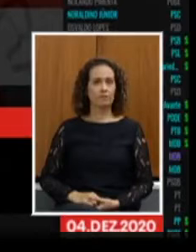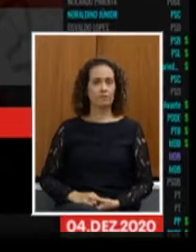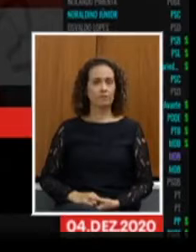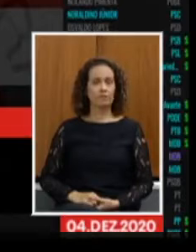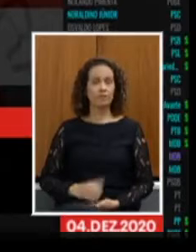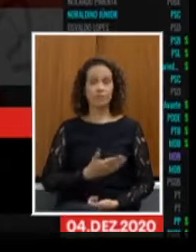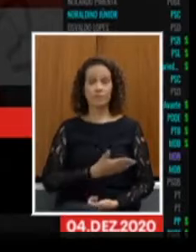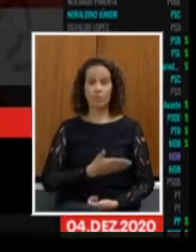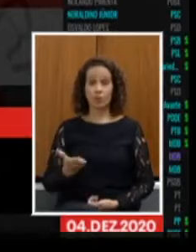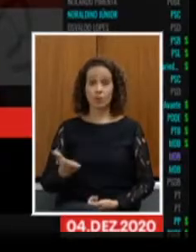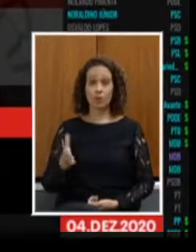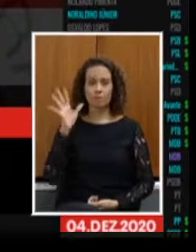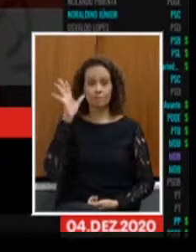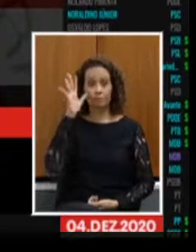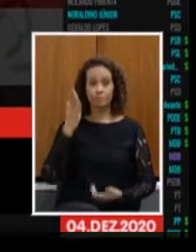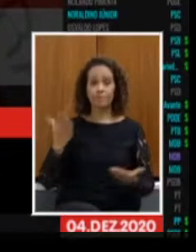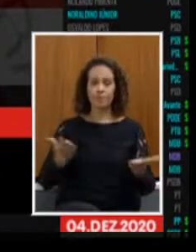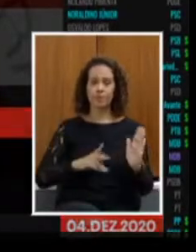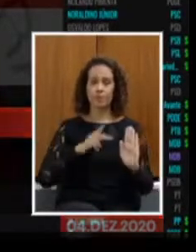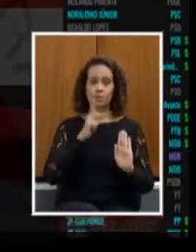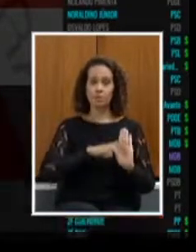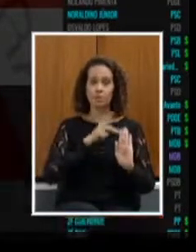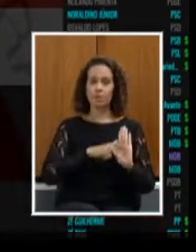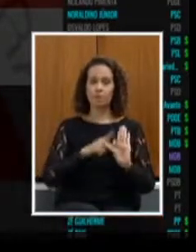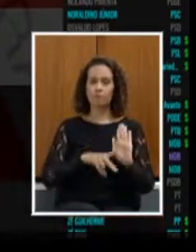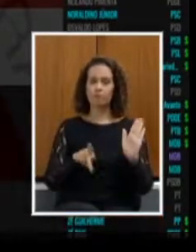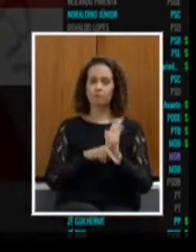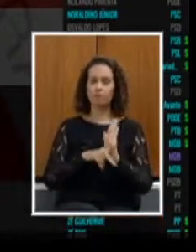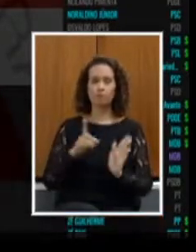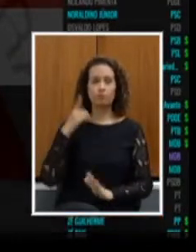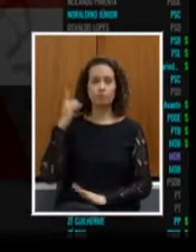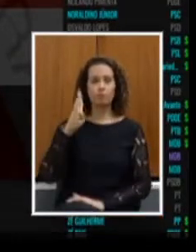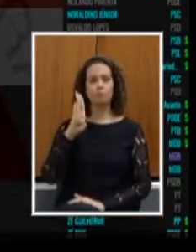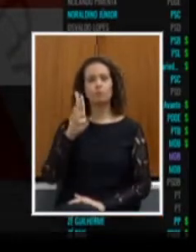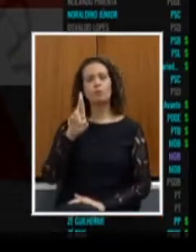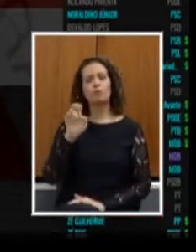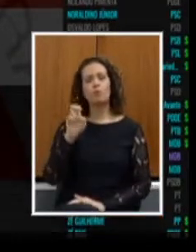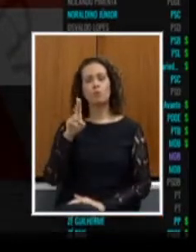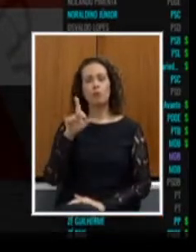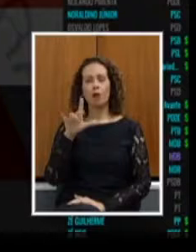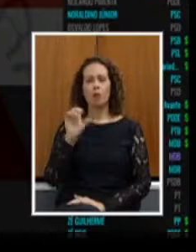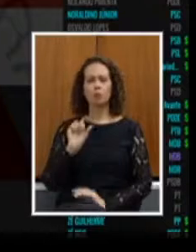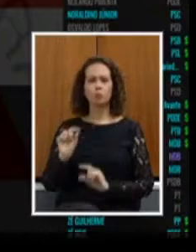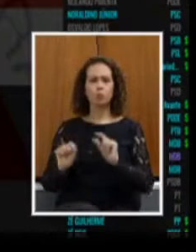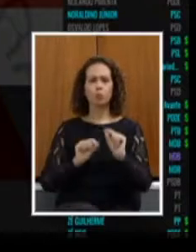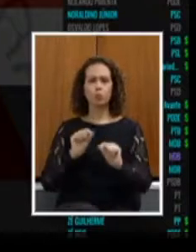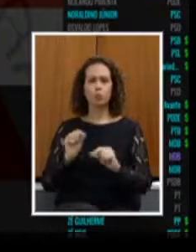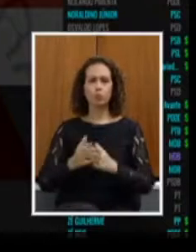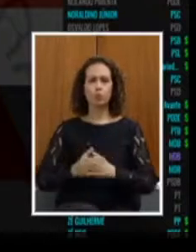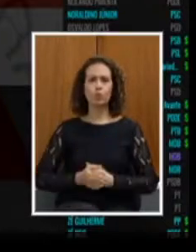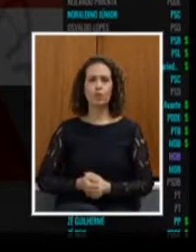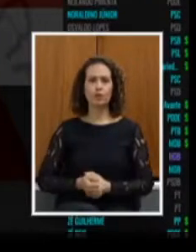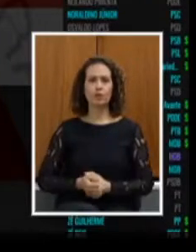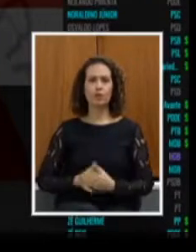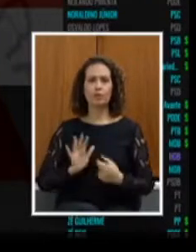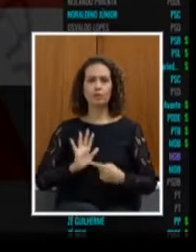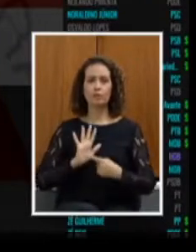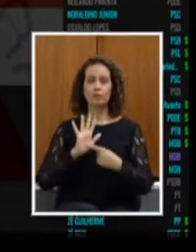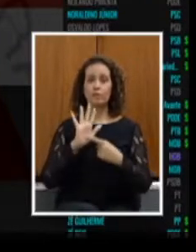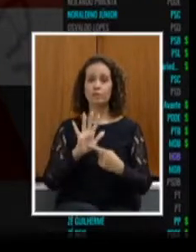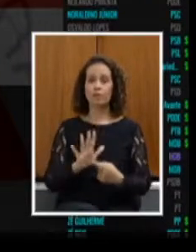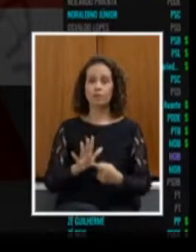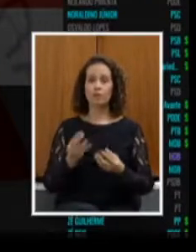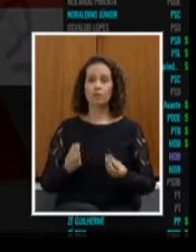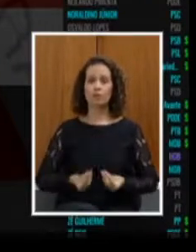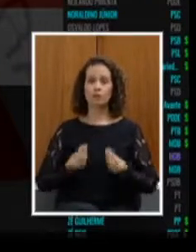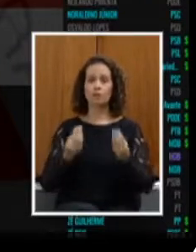Você acompanha agora a votação de um projeto do deputado Braulio Braz, que autoriza o Poder Executivo a doar ao